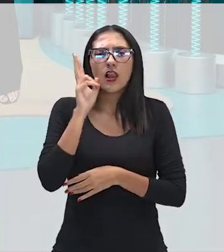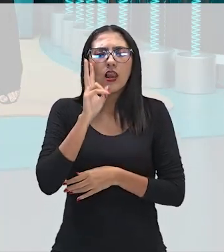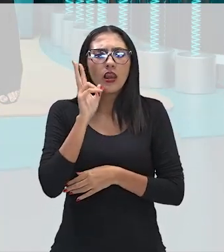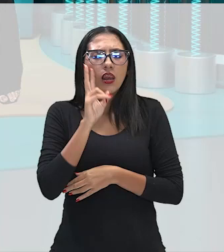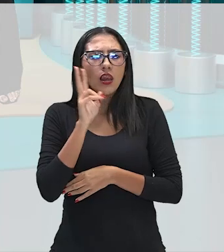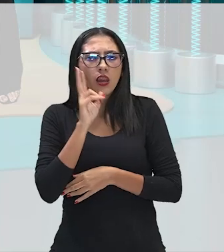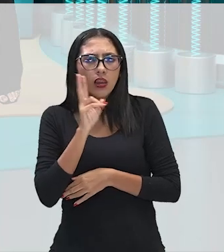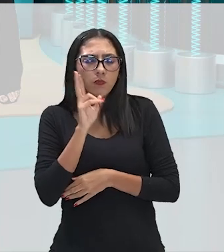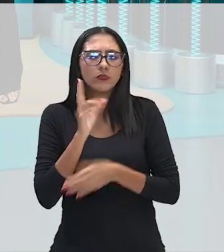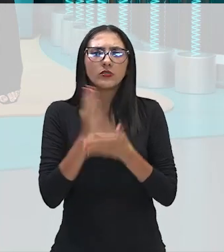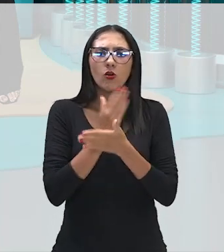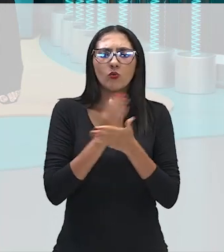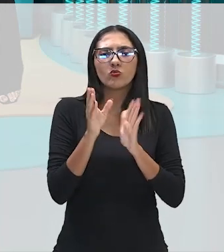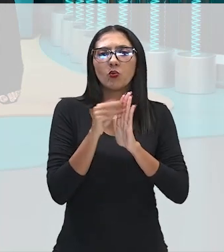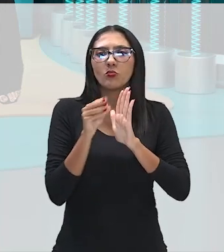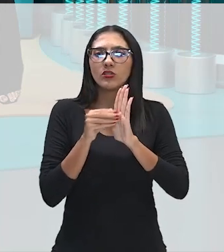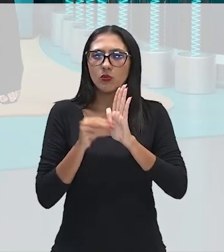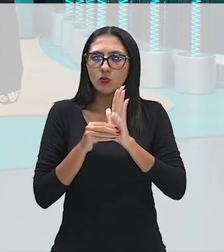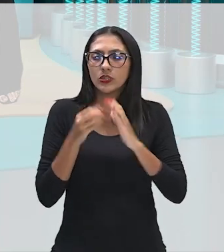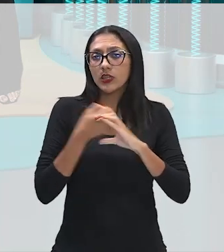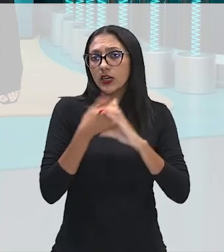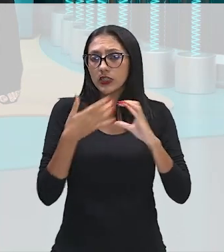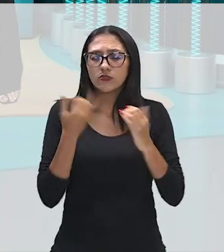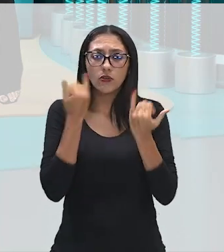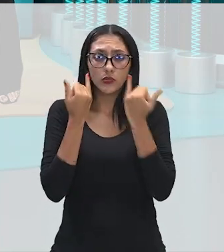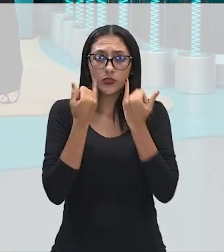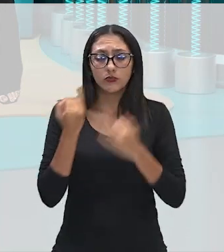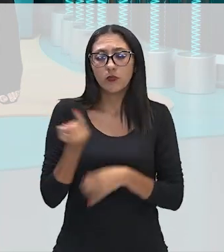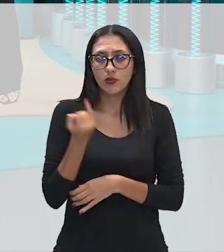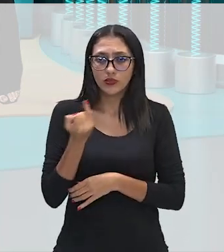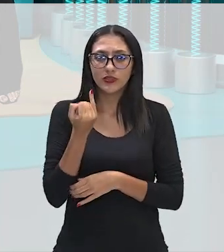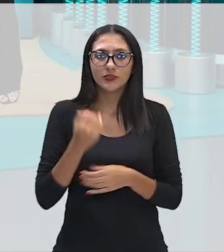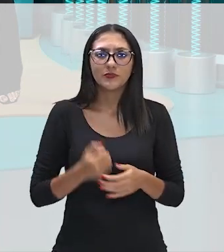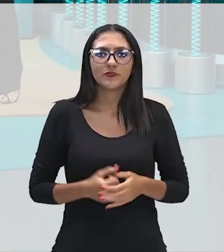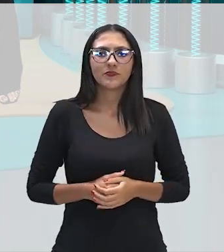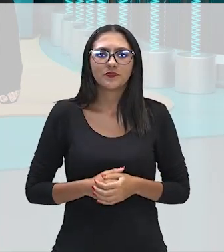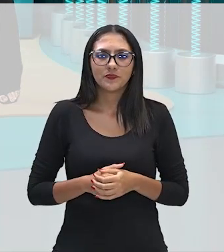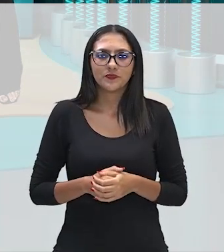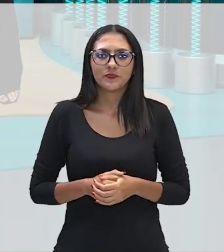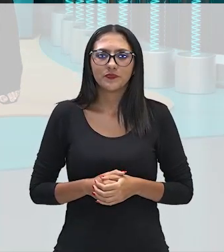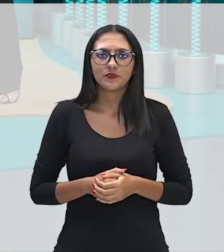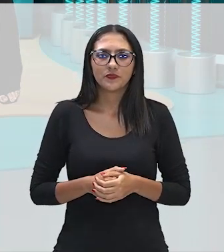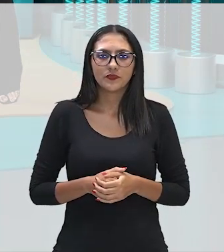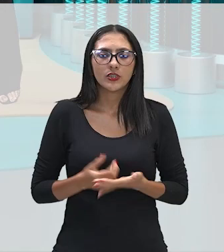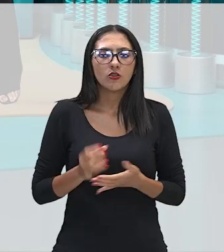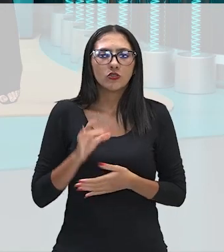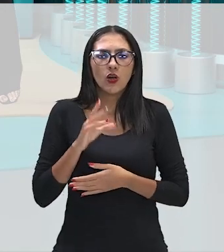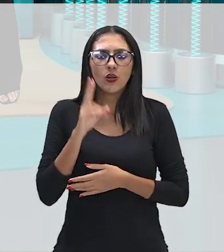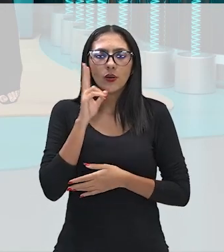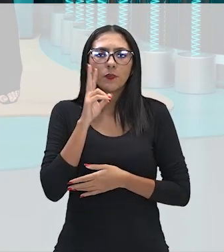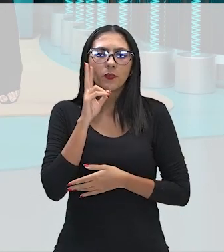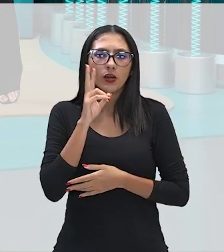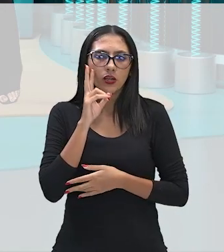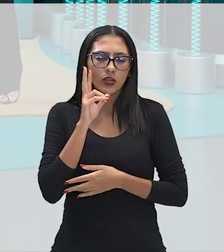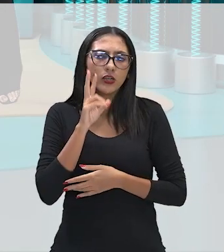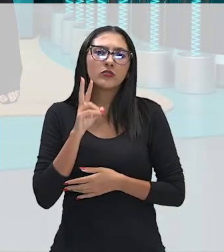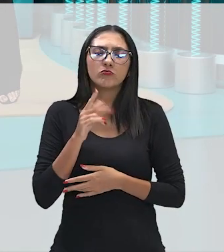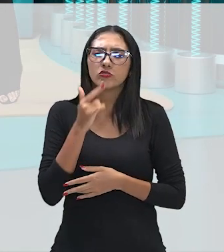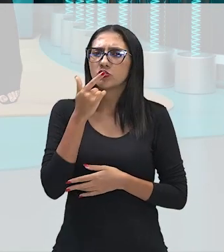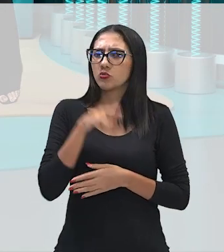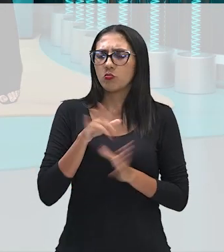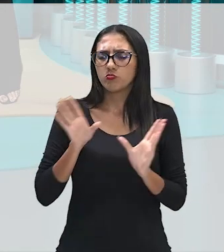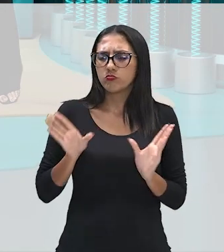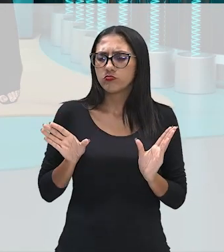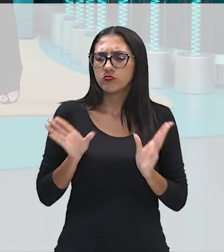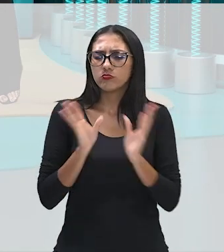todos esses conteúdos, tá certo? Então, mais uma vez aqui, só passando para vocês um pouco mais sobre essas modalidades